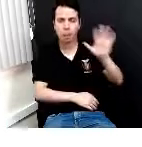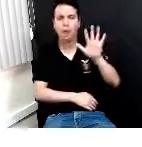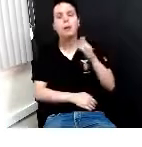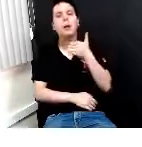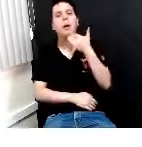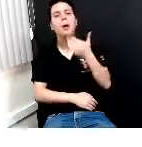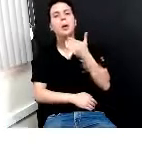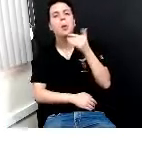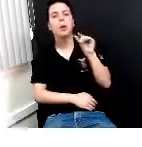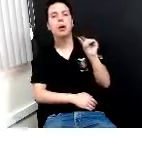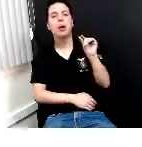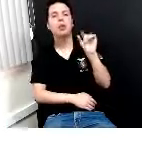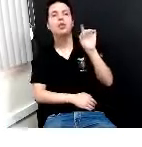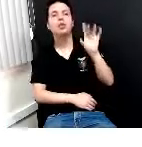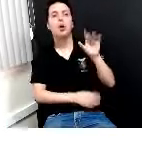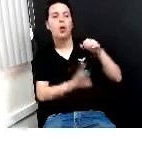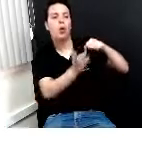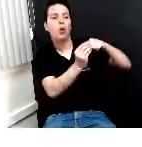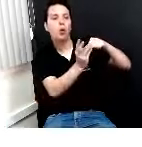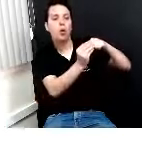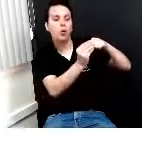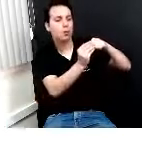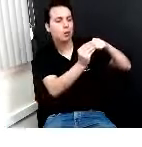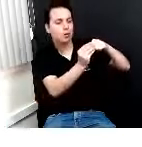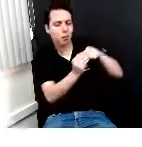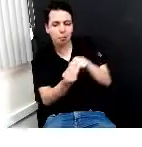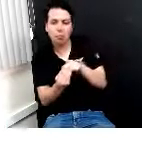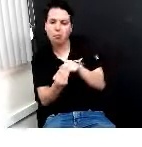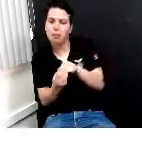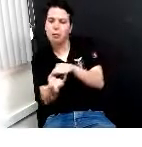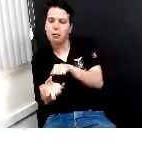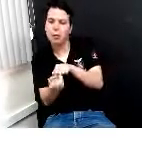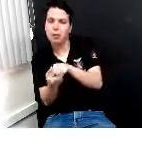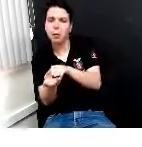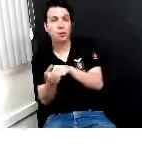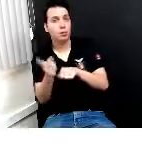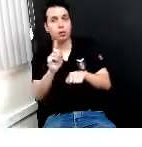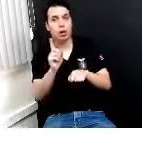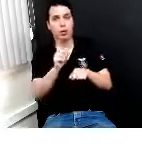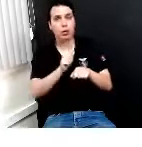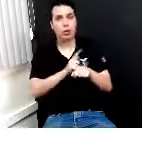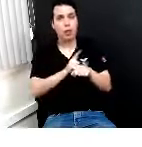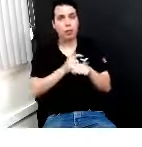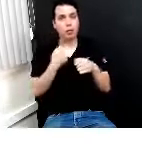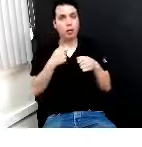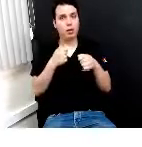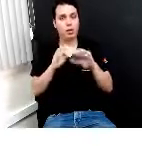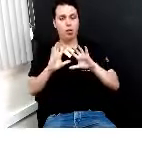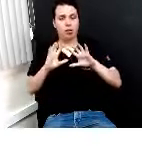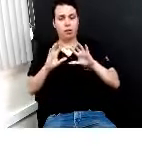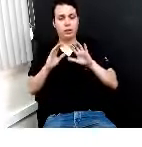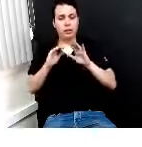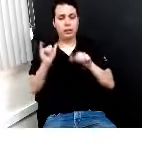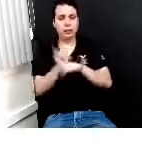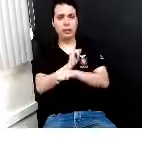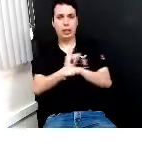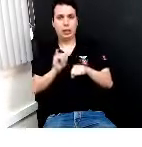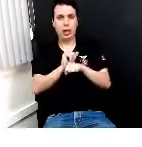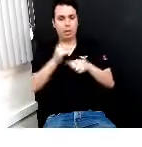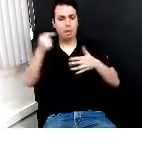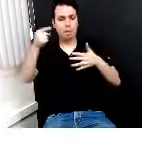adianta apenas abordar o conhecimento por si só, é necessário articular um conjunto de estratégias que vise a mobilização